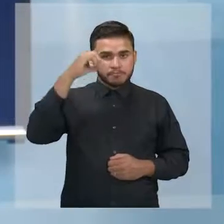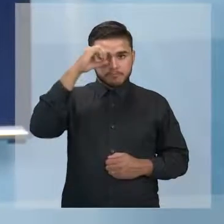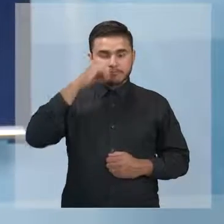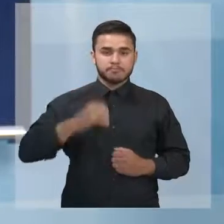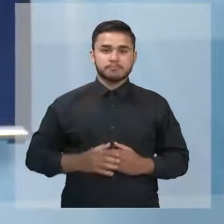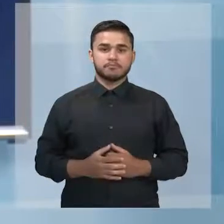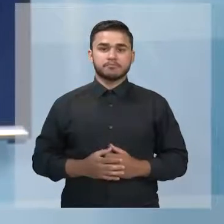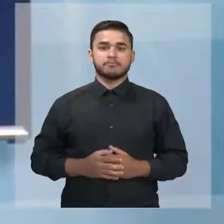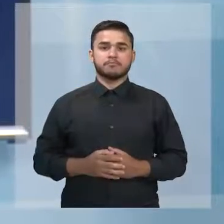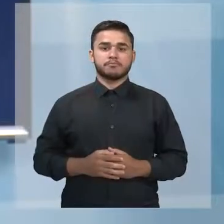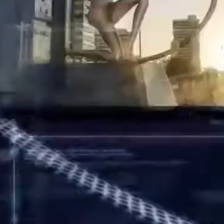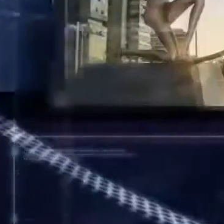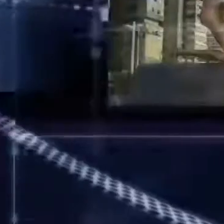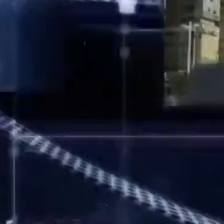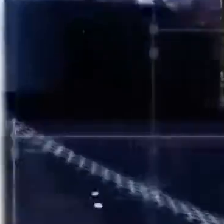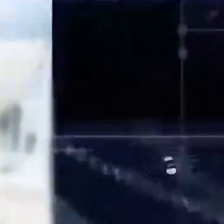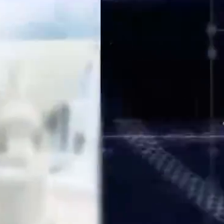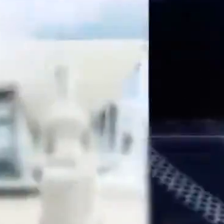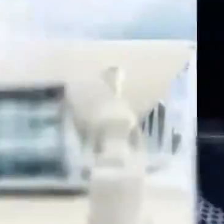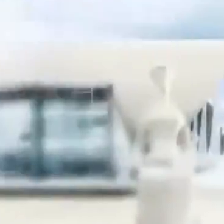com Observatório.